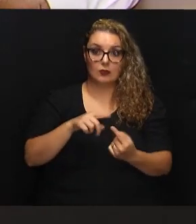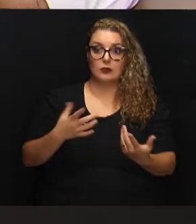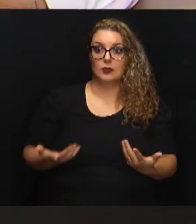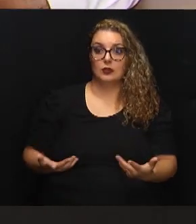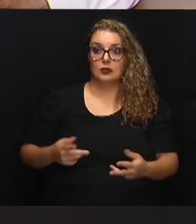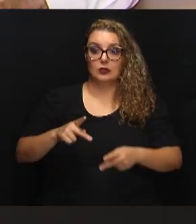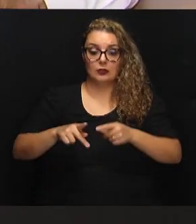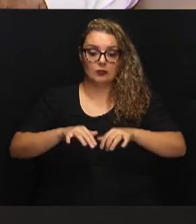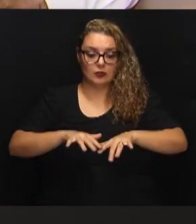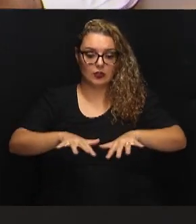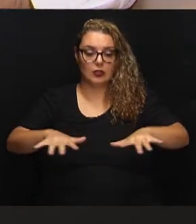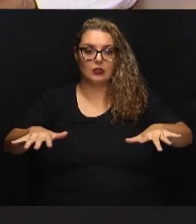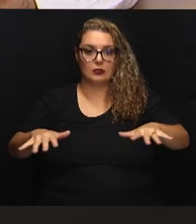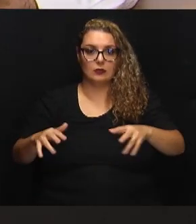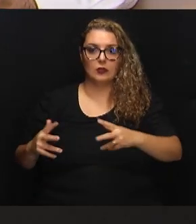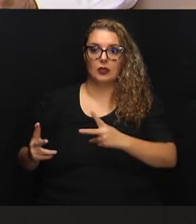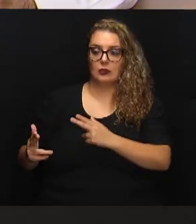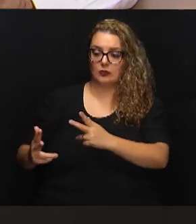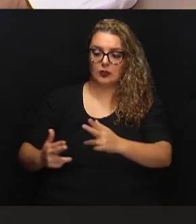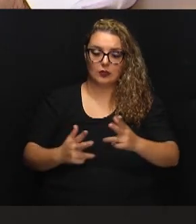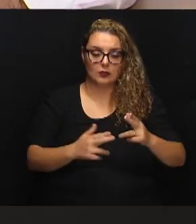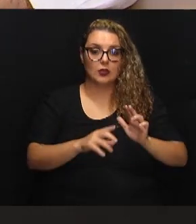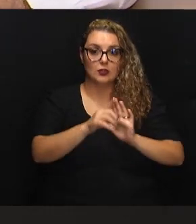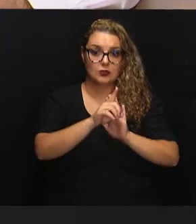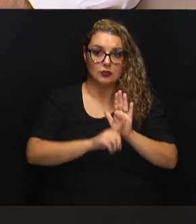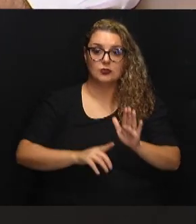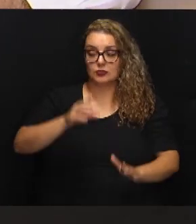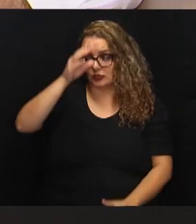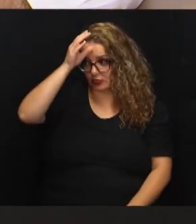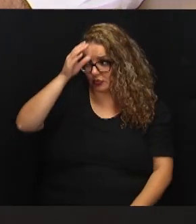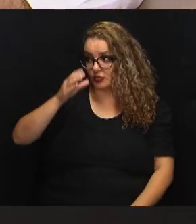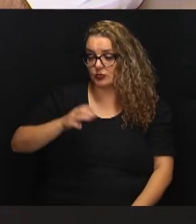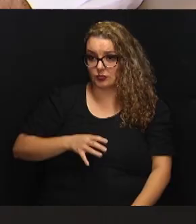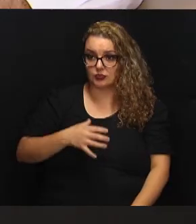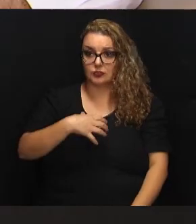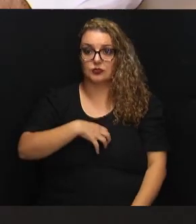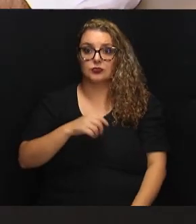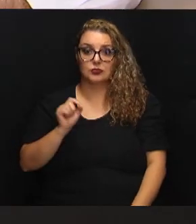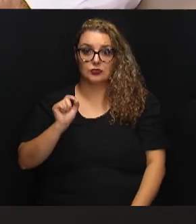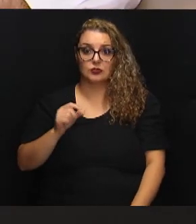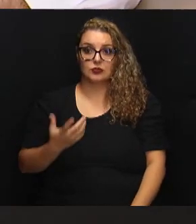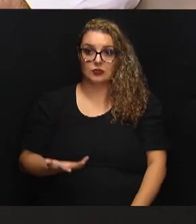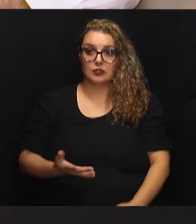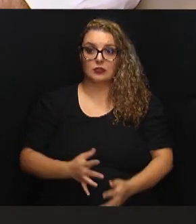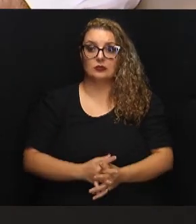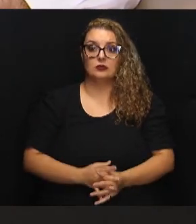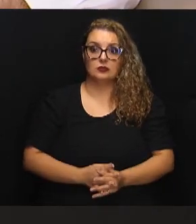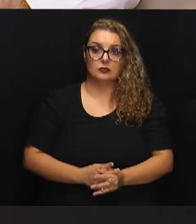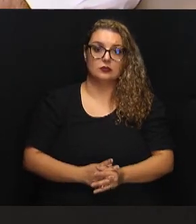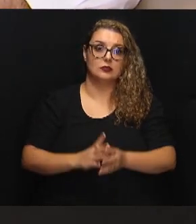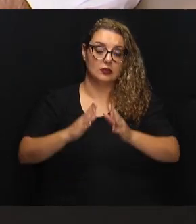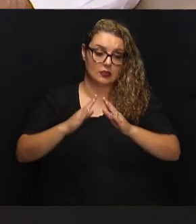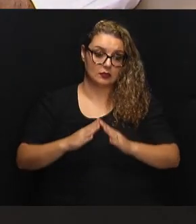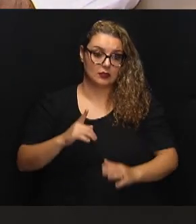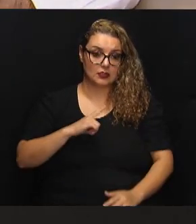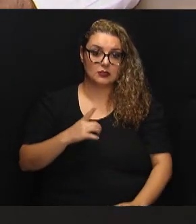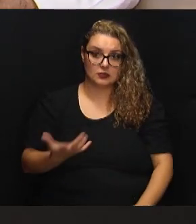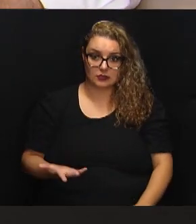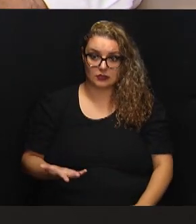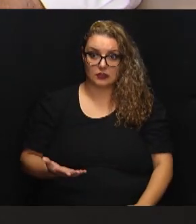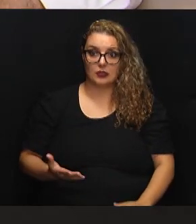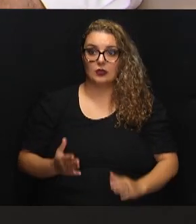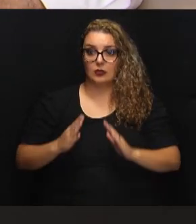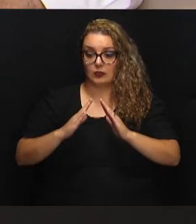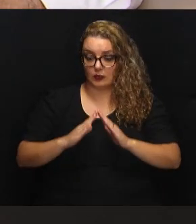de universalizar direitos, né, dos cidadãos, no sentido de terem suas casas, suas residências, né, poderem morar com